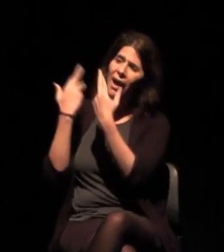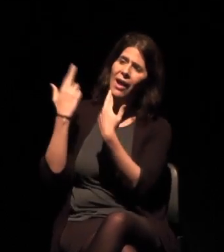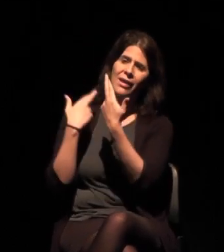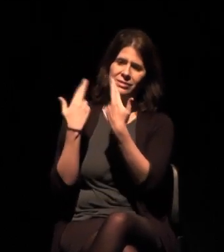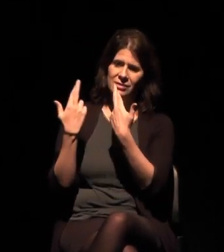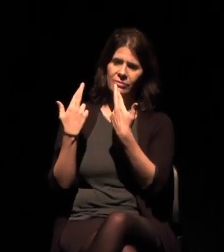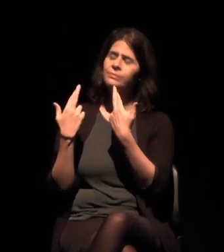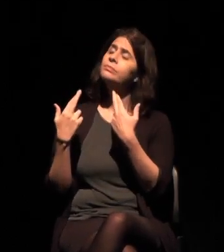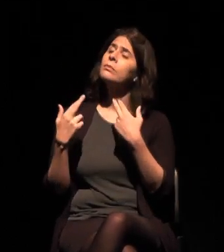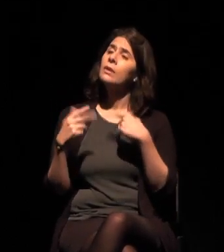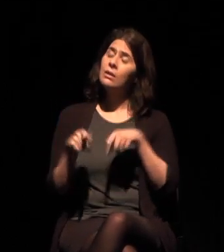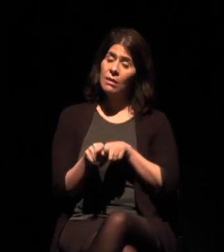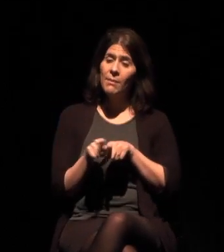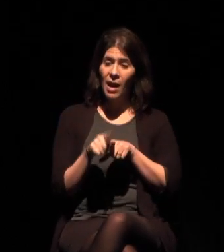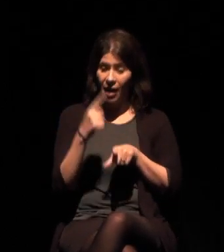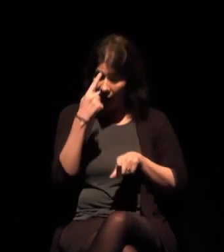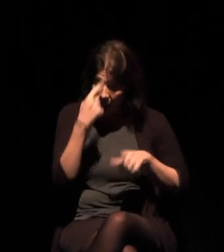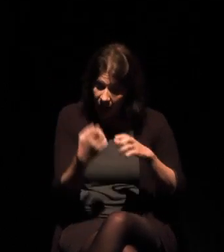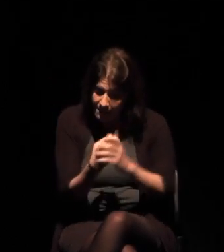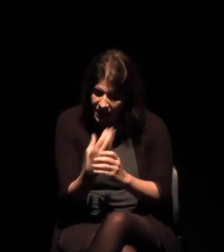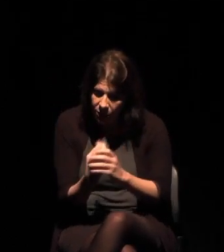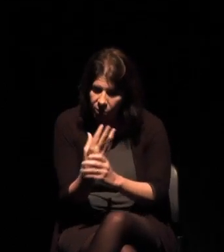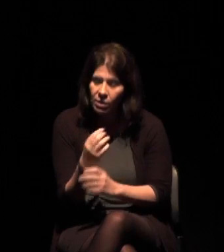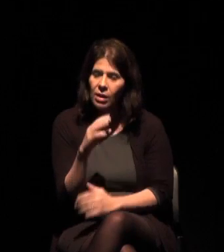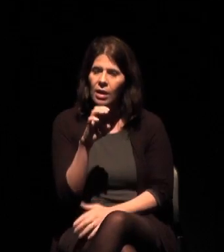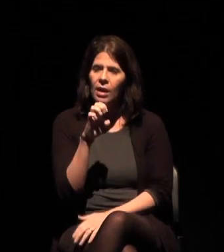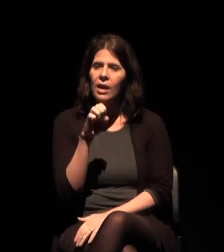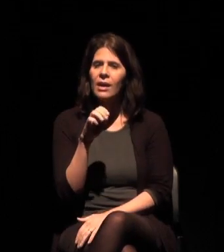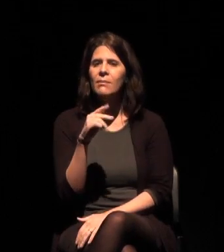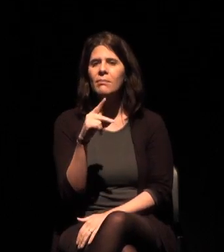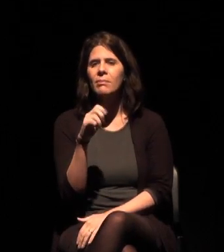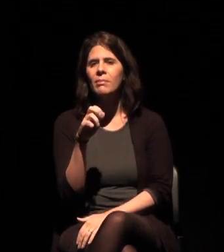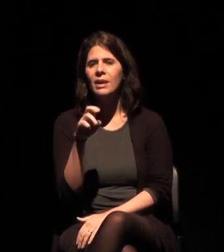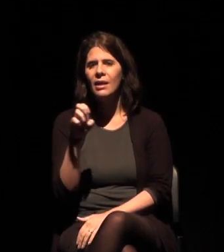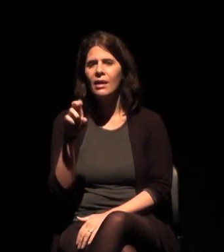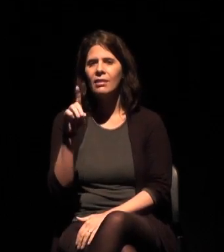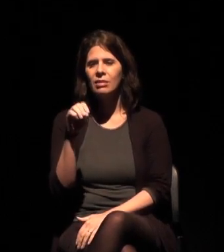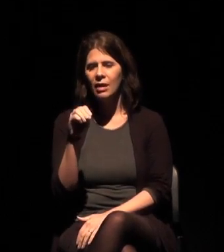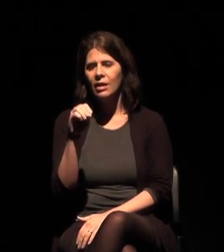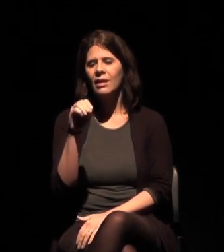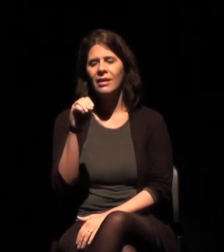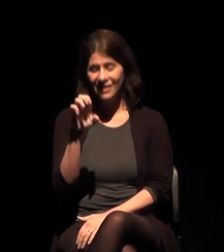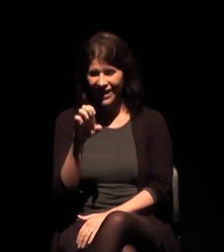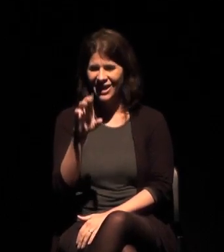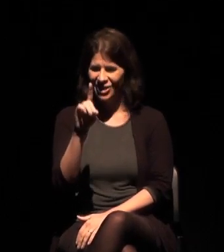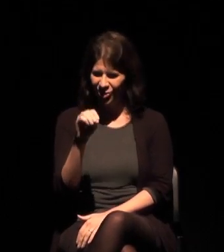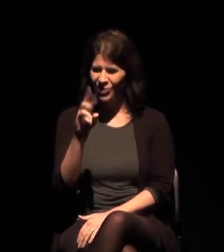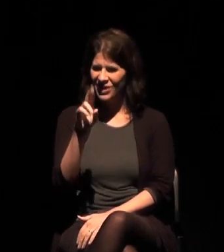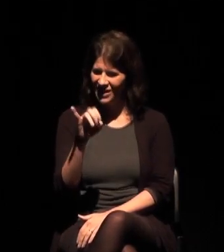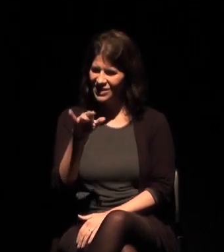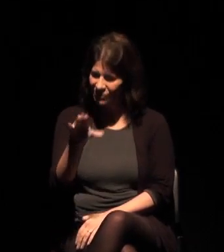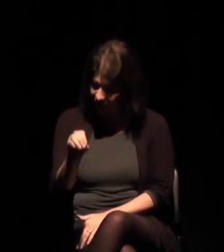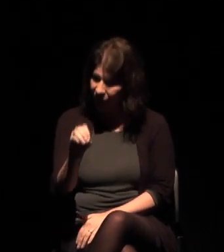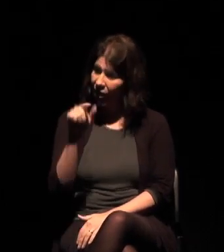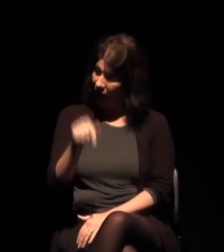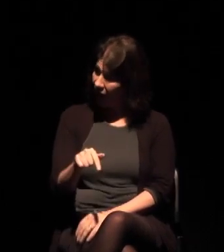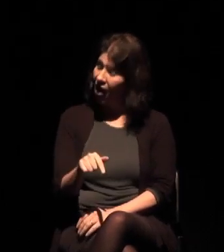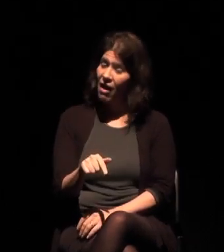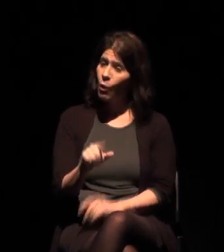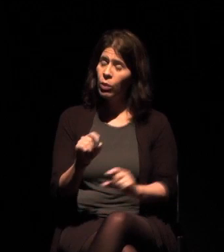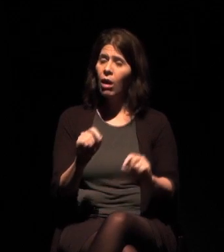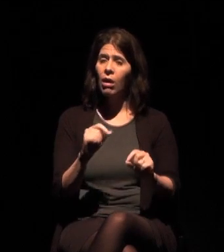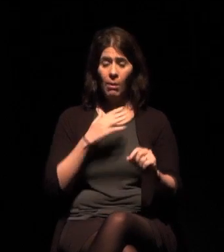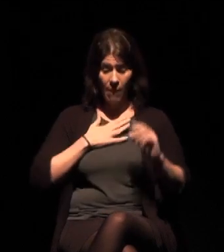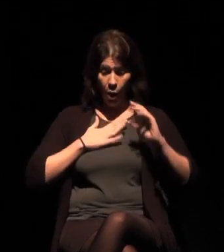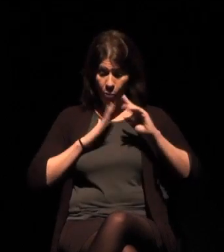empreendedorismo é de facto o modelo do futuro trabalhar por projetos e apresentar o seu projecto e vendê lo não